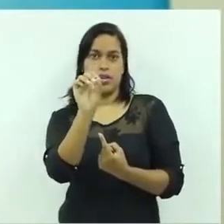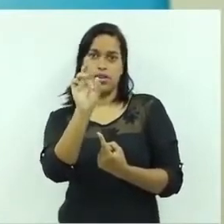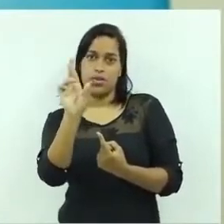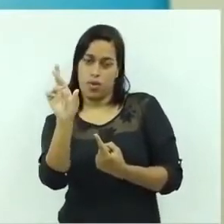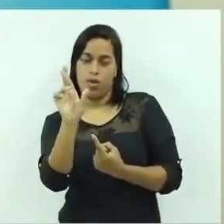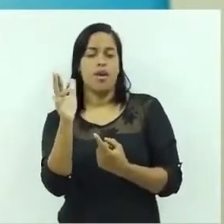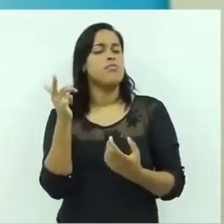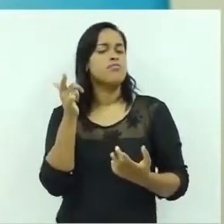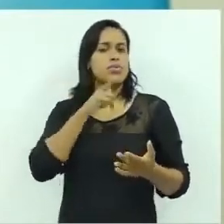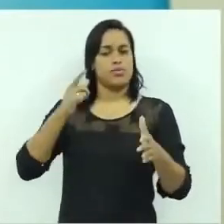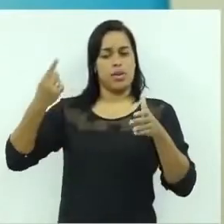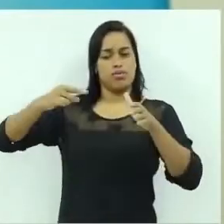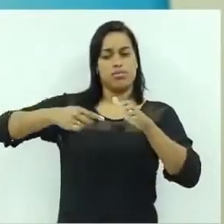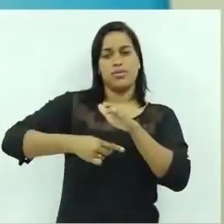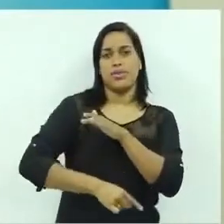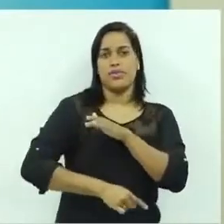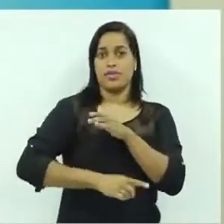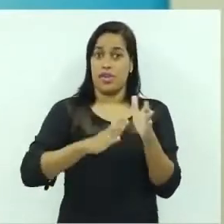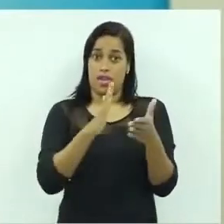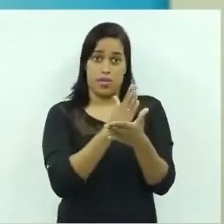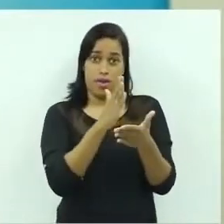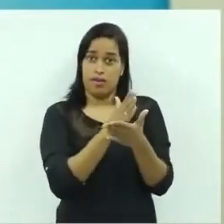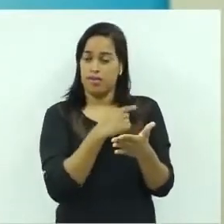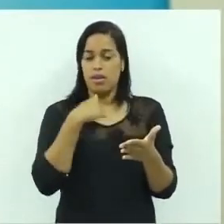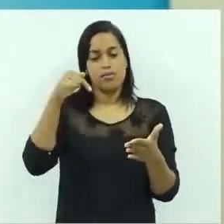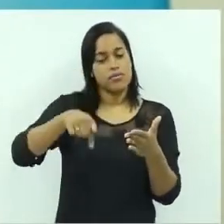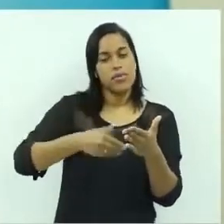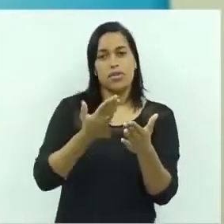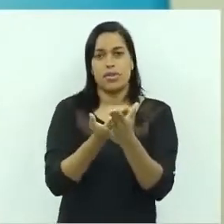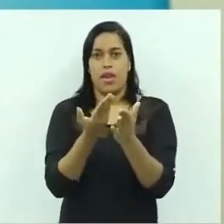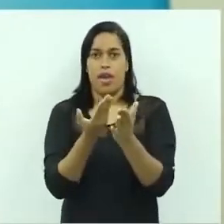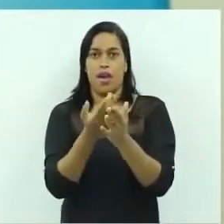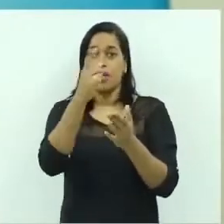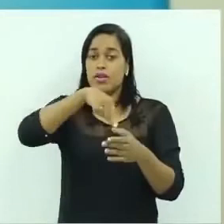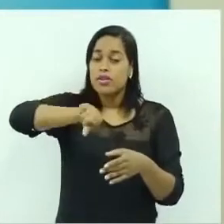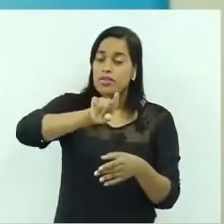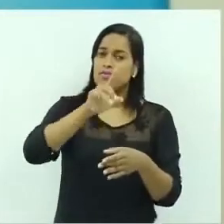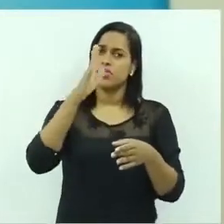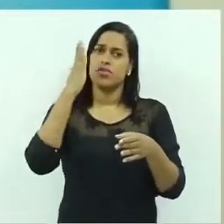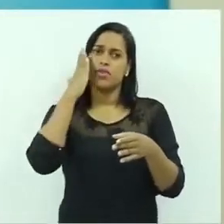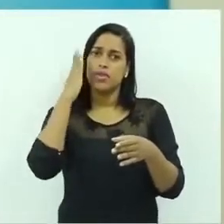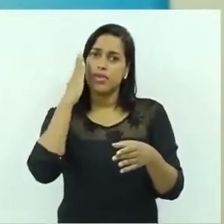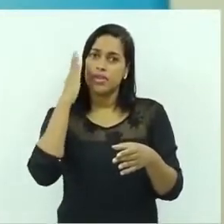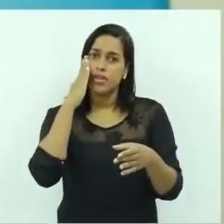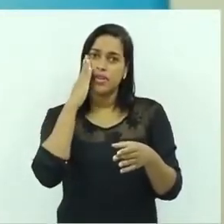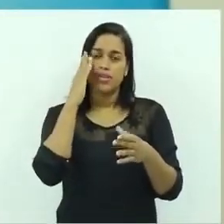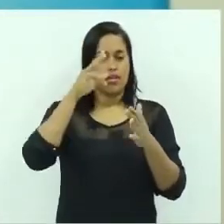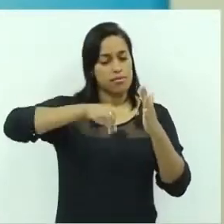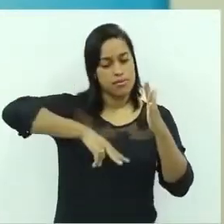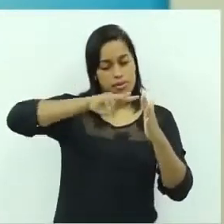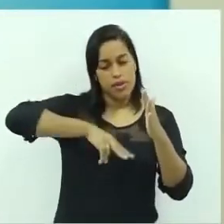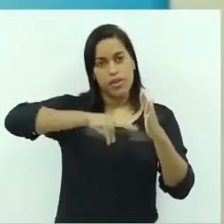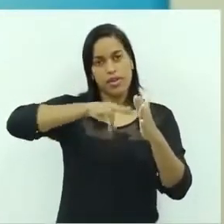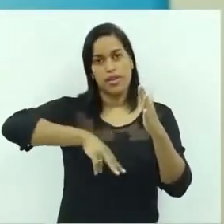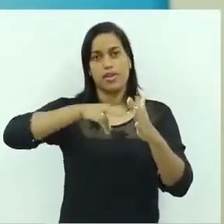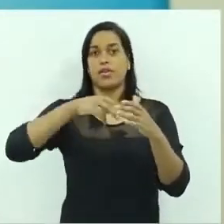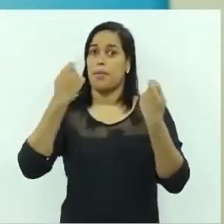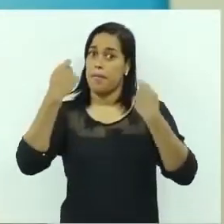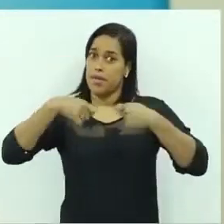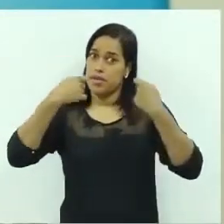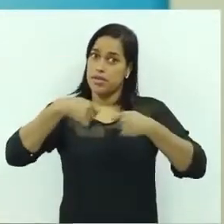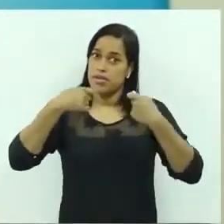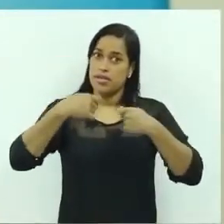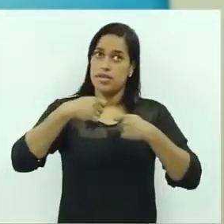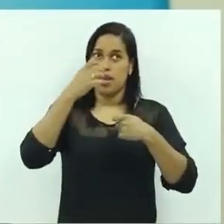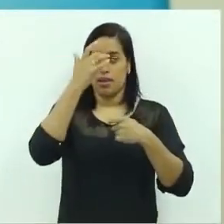avançar ainda mais. Em algum momento, ou do caderno, ou dessa aula, vocês ouviram, me ouviram dizer, ou leram que para empreender